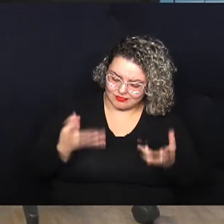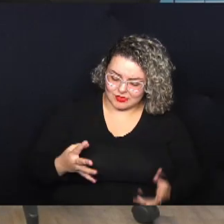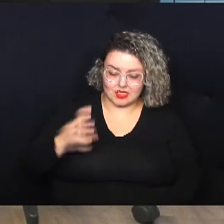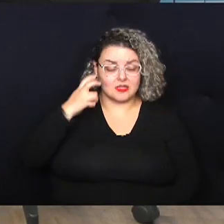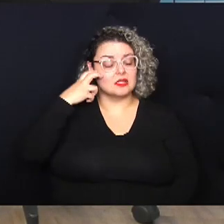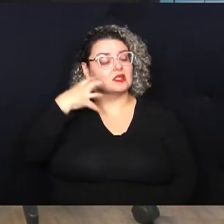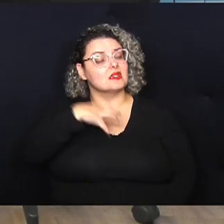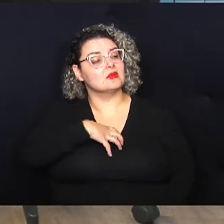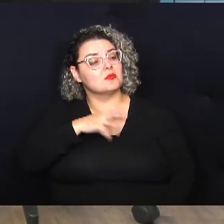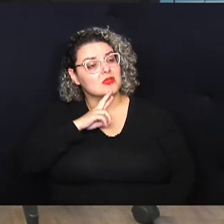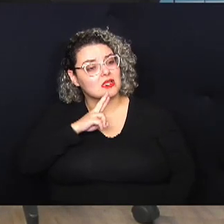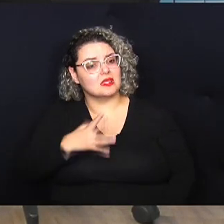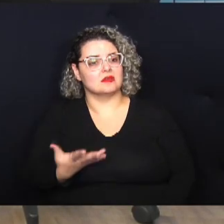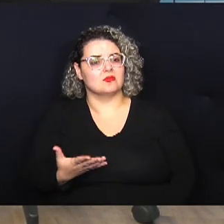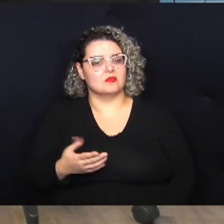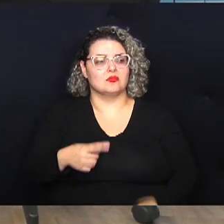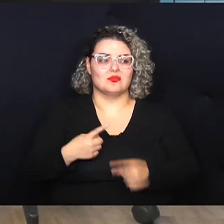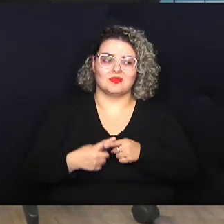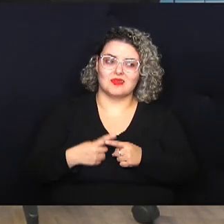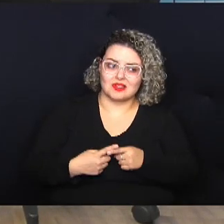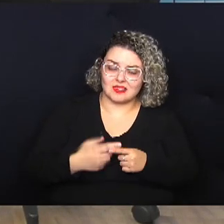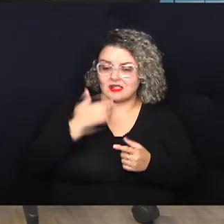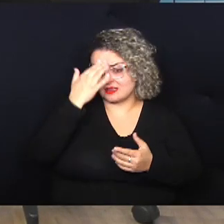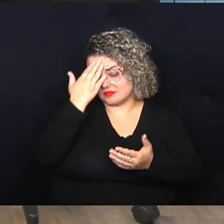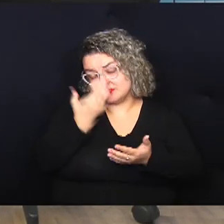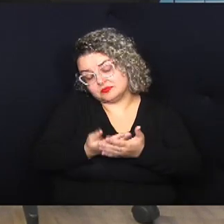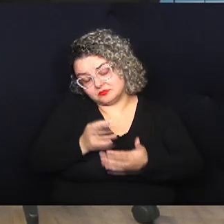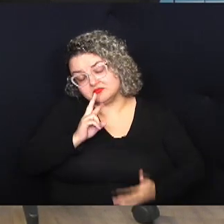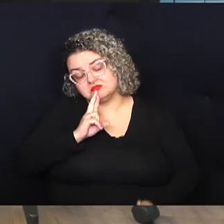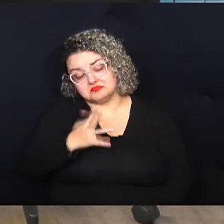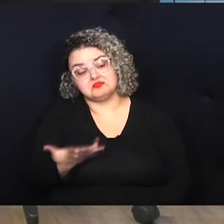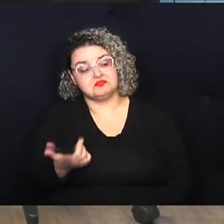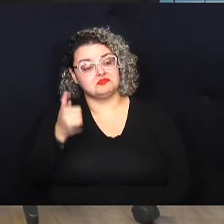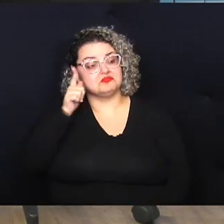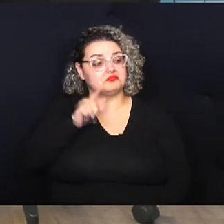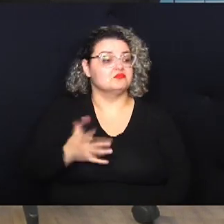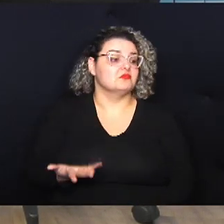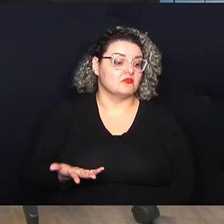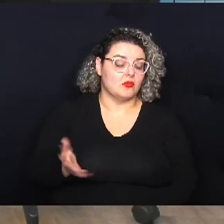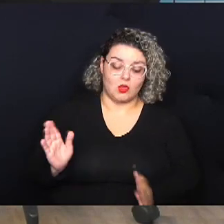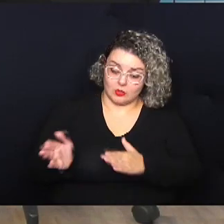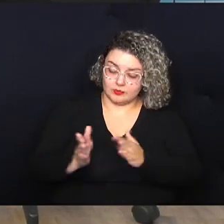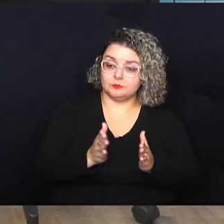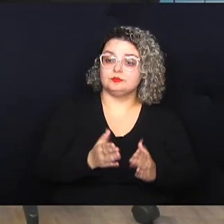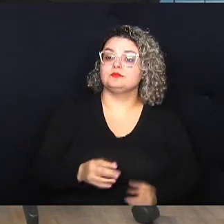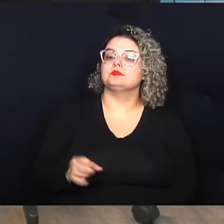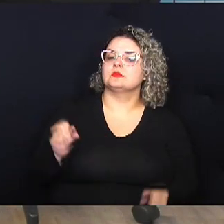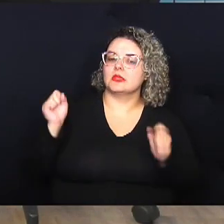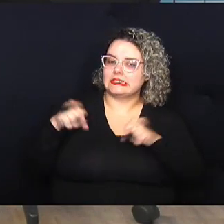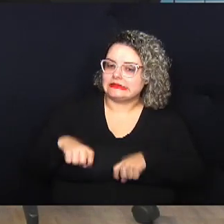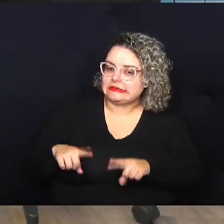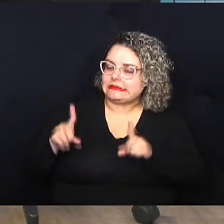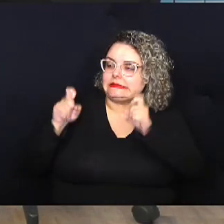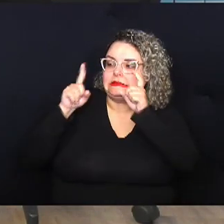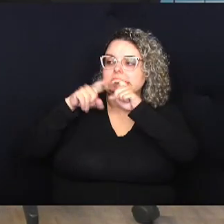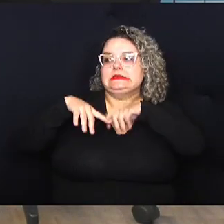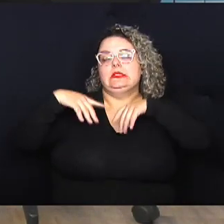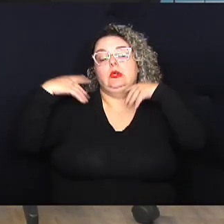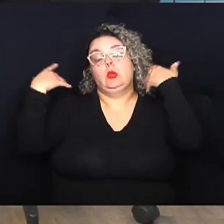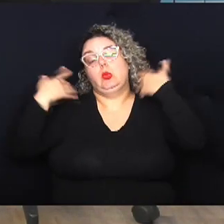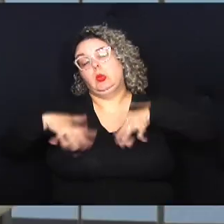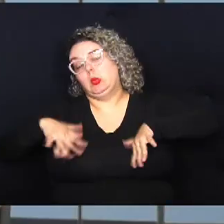responder essa pergunta? Porque acredito que respondendo ela, a gente consegue já traçar um caminho. E é difícil, viu? A hora que você se